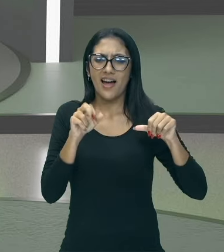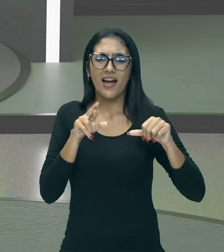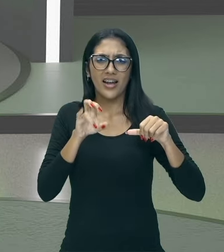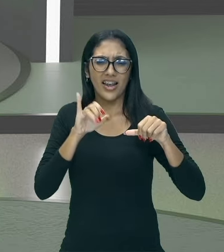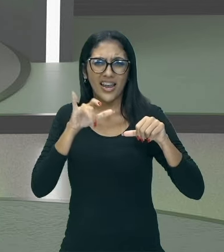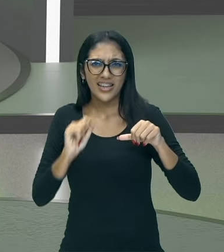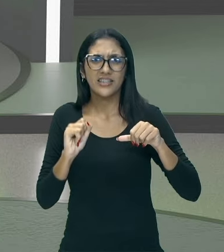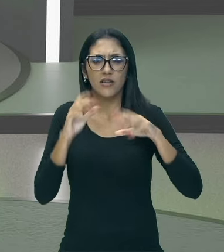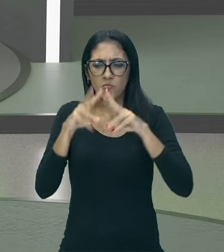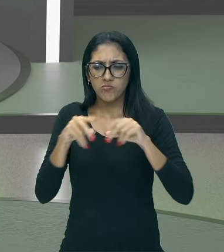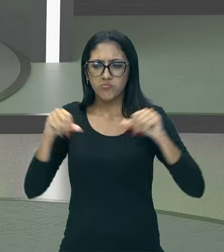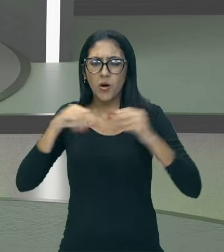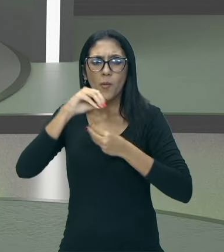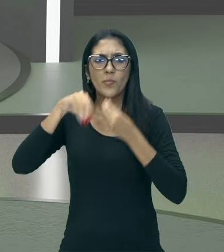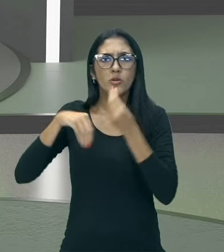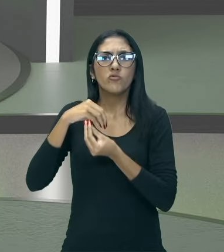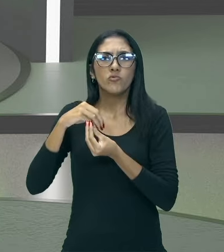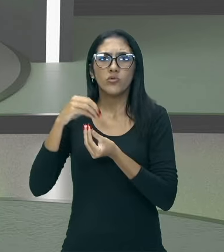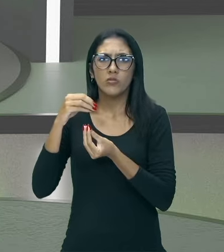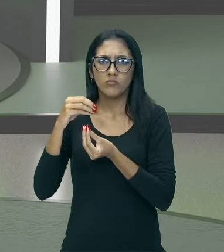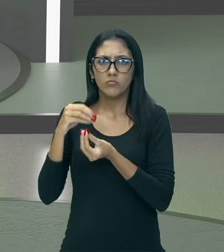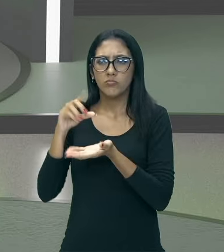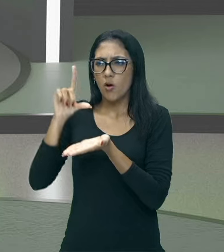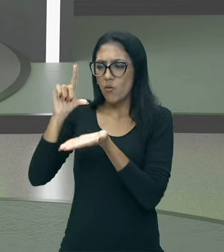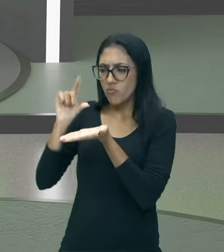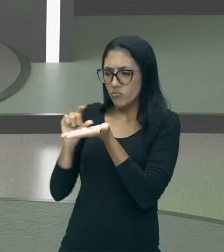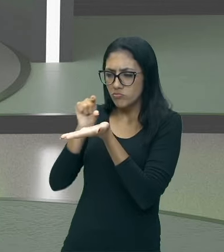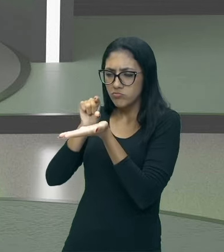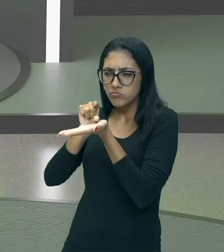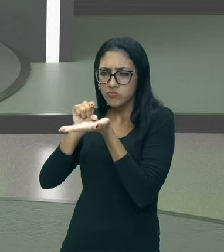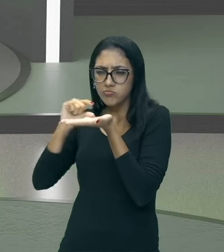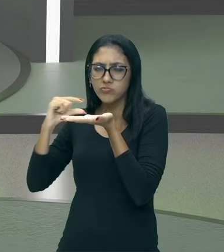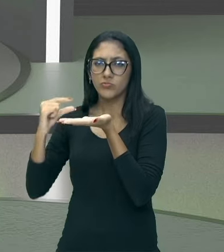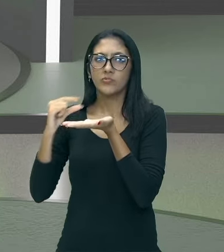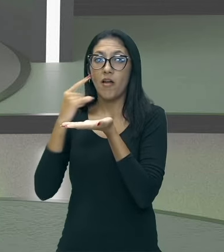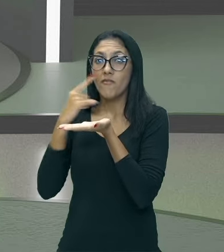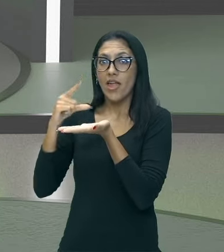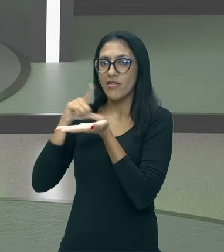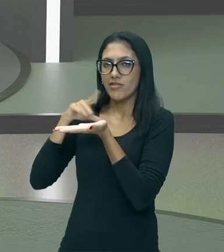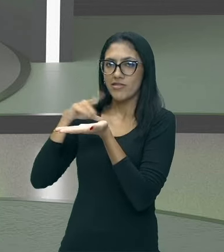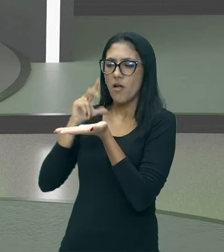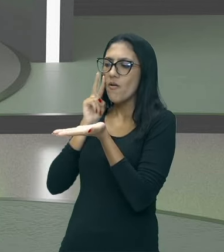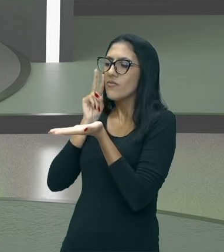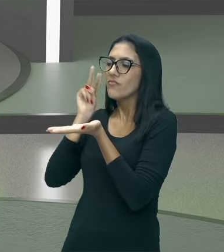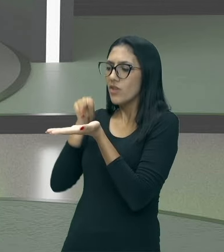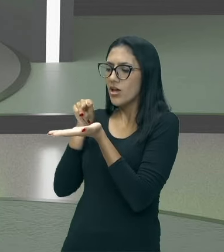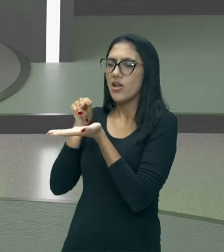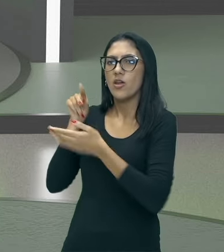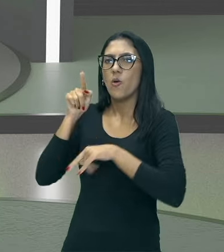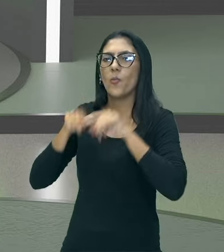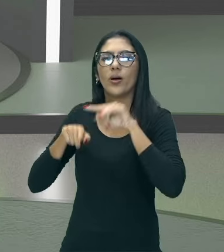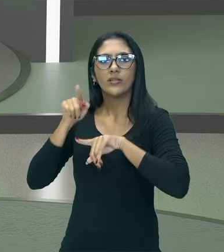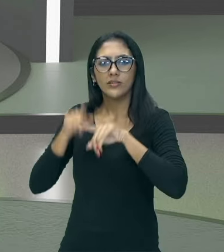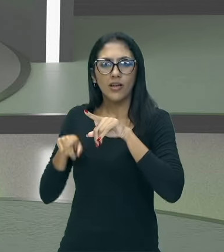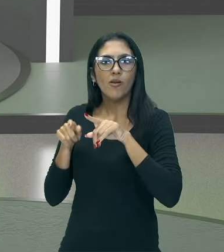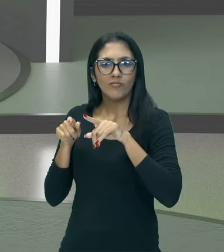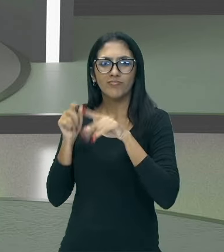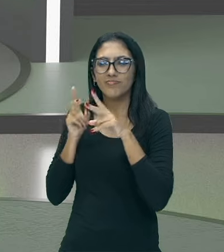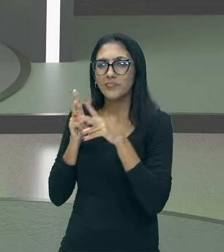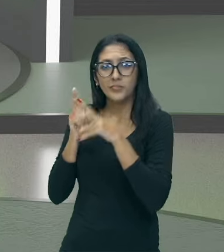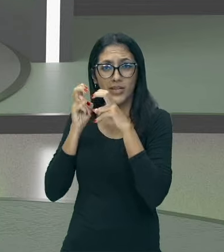se sedimentam, ok? E existe uma maneira da gente diferenciar